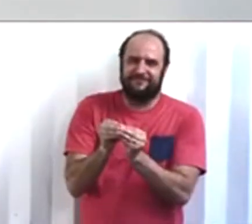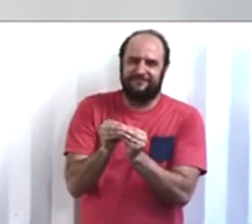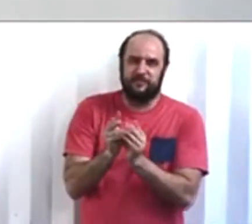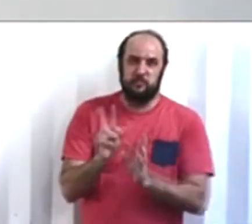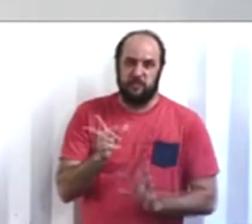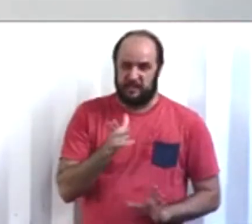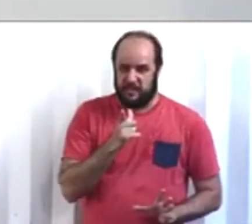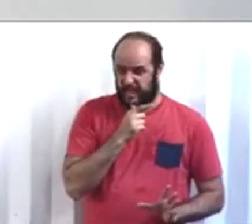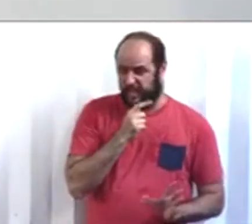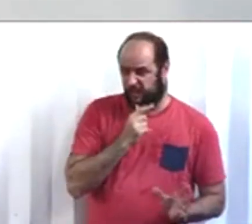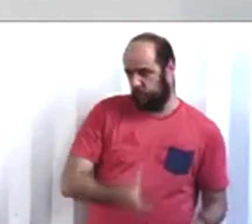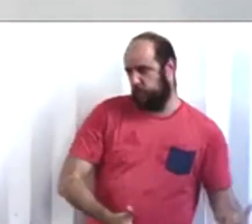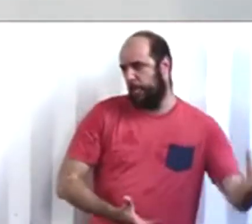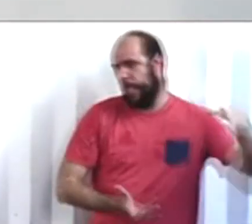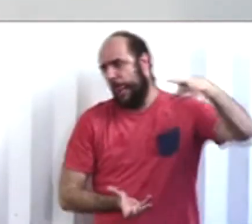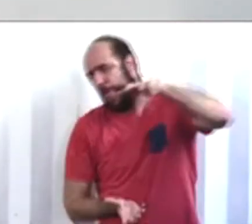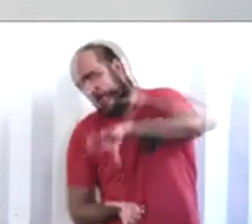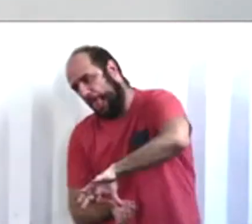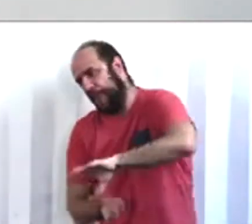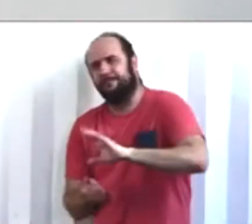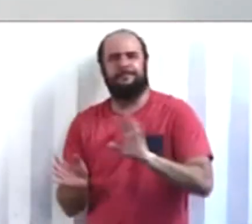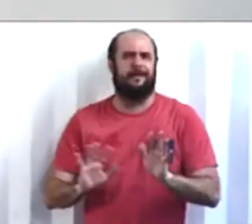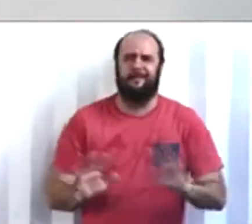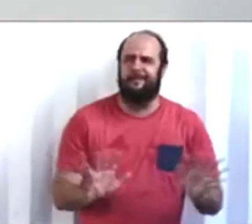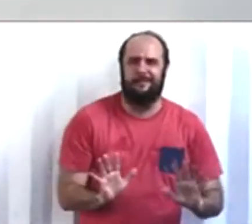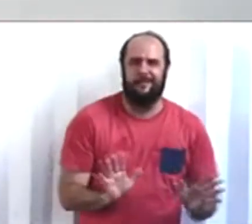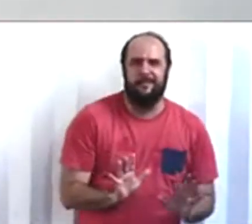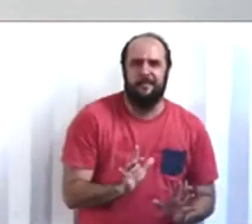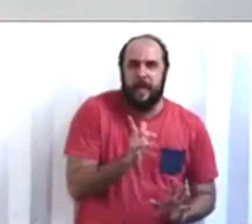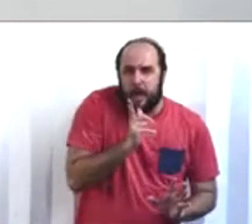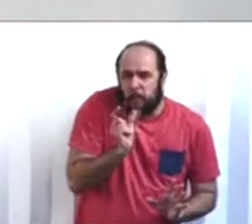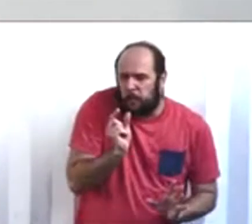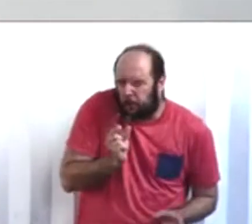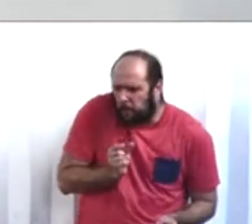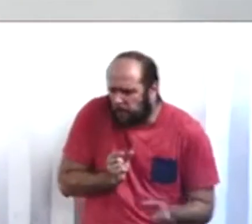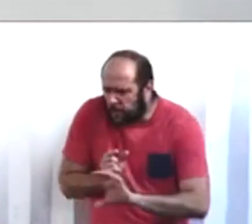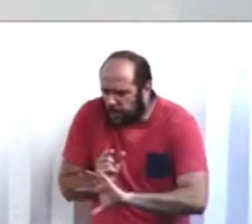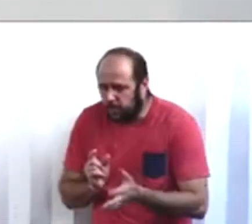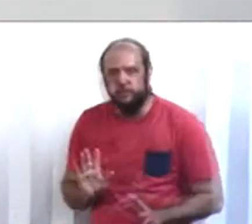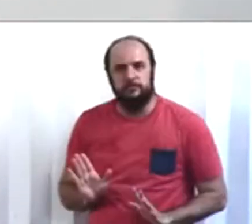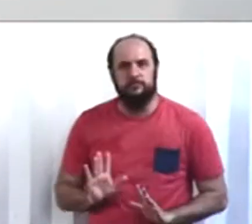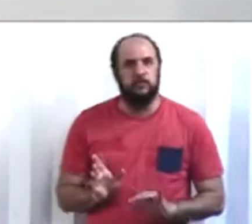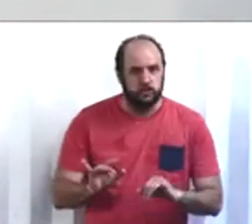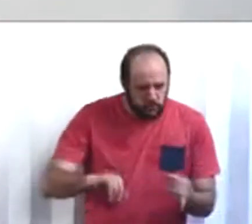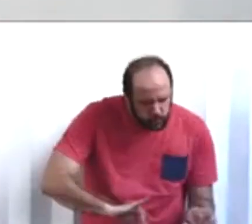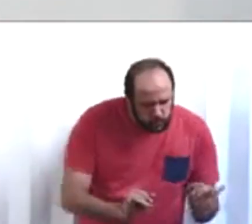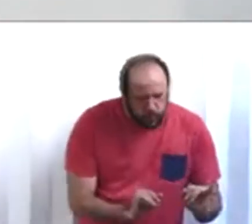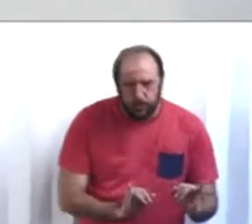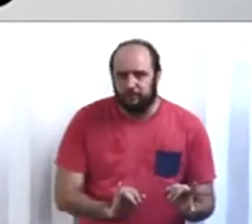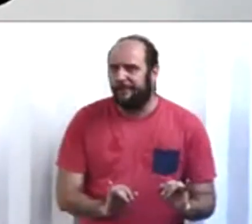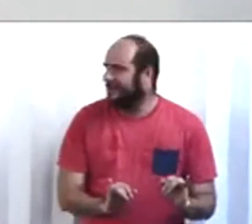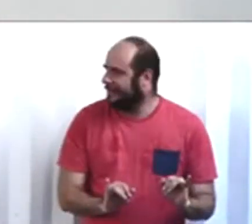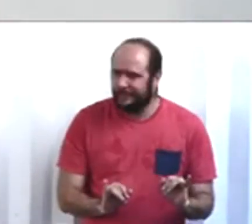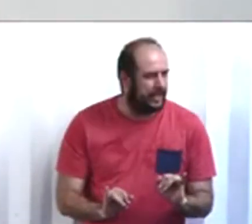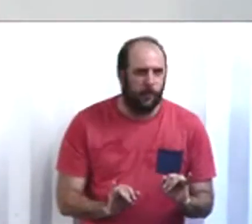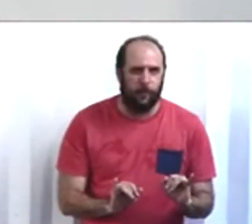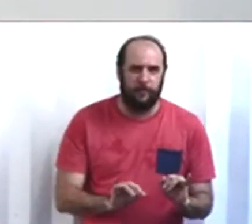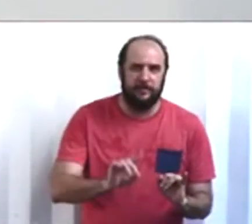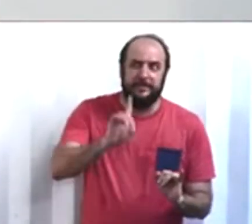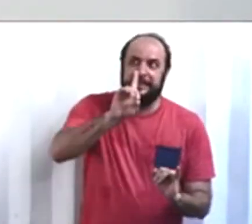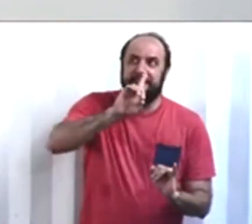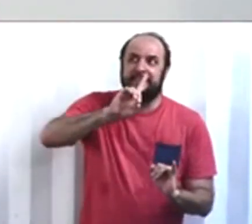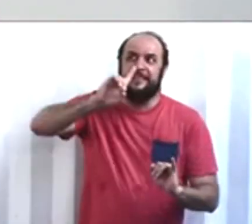muita ou pouca de água. Não foi nem mesmo o profeta. Foi o Pai que falou dos